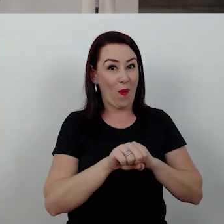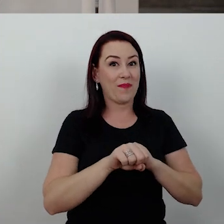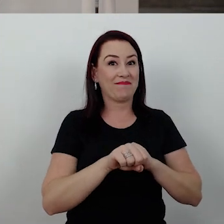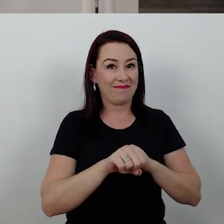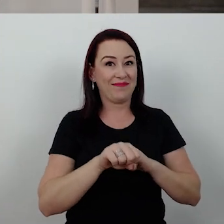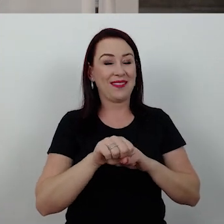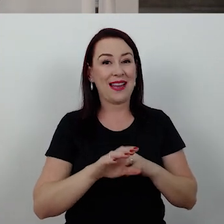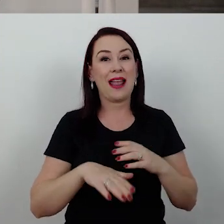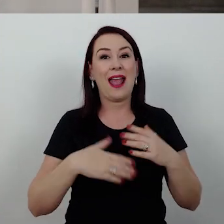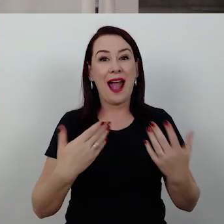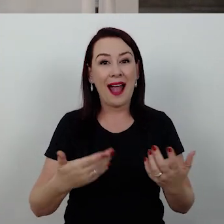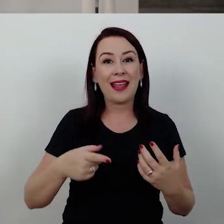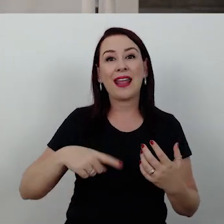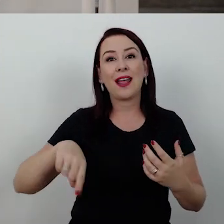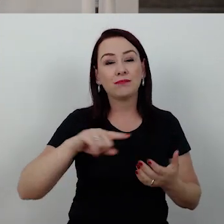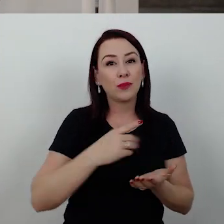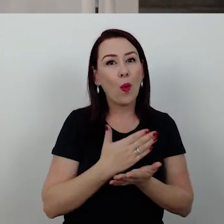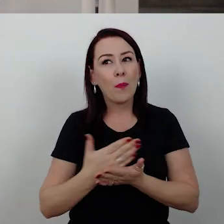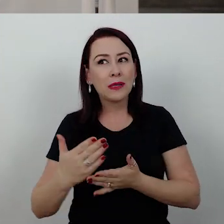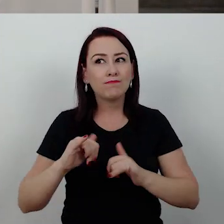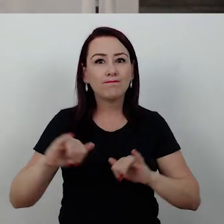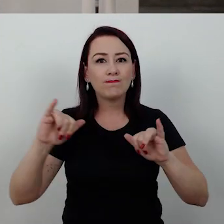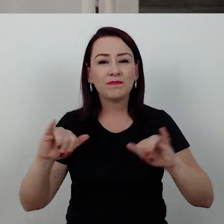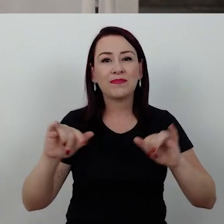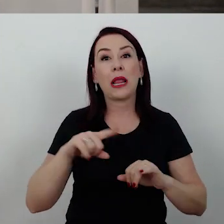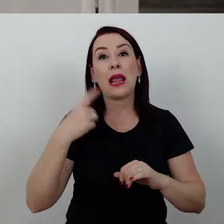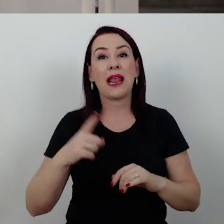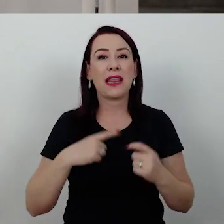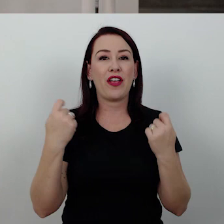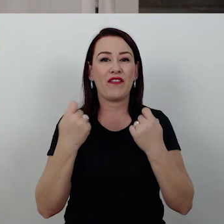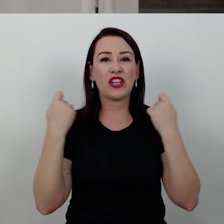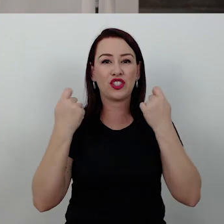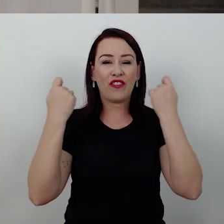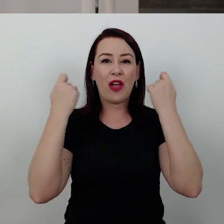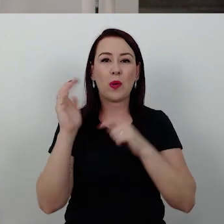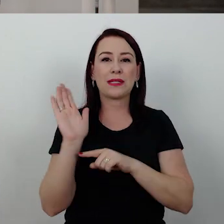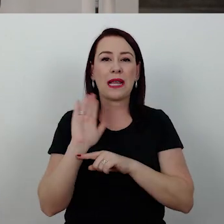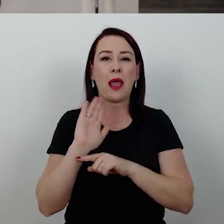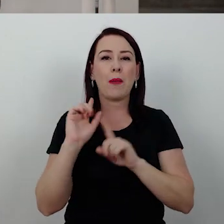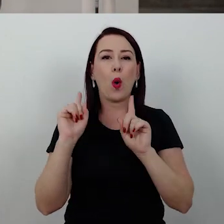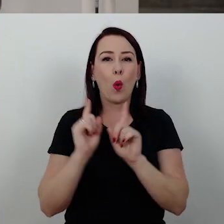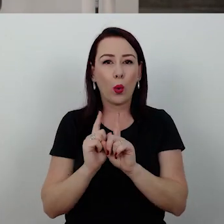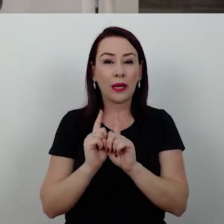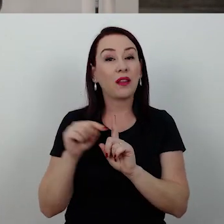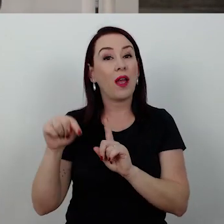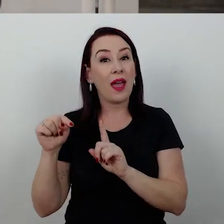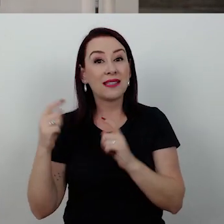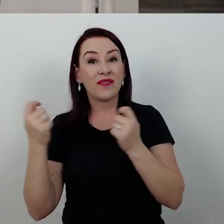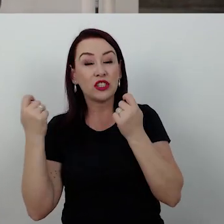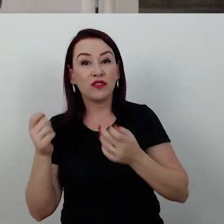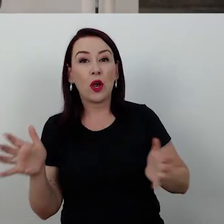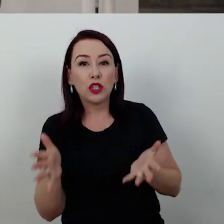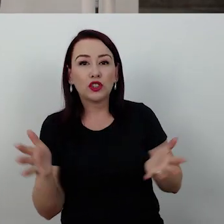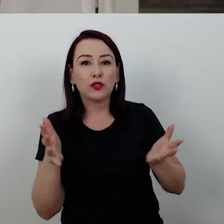Film Commission, ali, né, começando, a gente tinha um festival de cinema na cidade de curtas-metragens, que estimulava